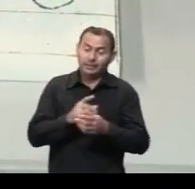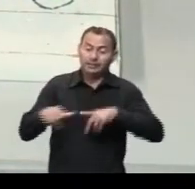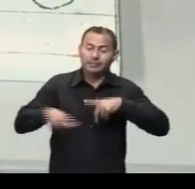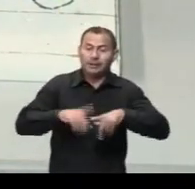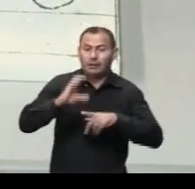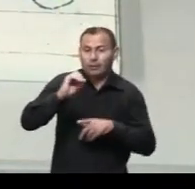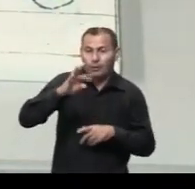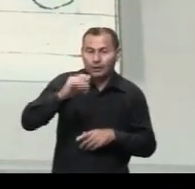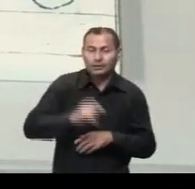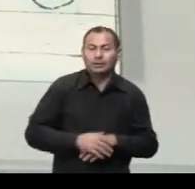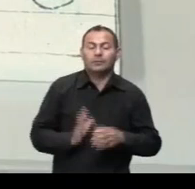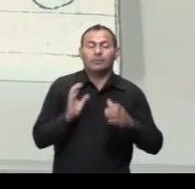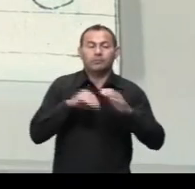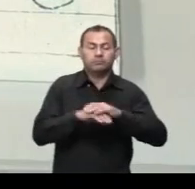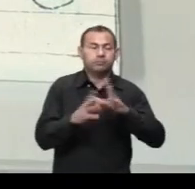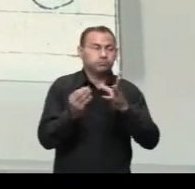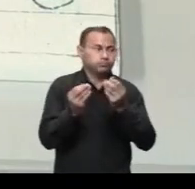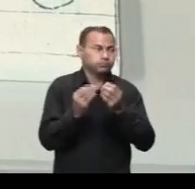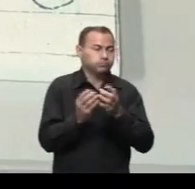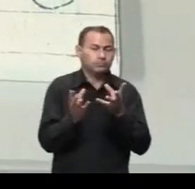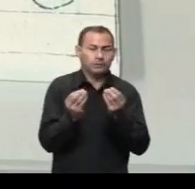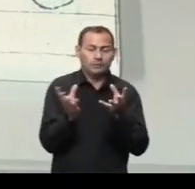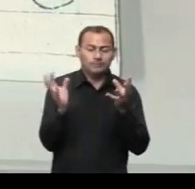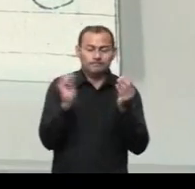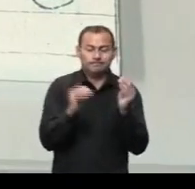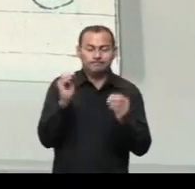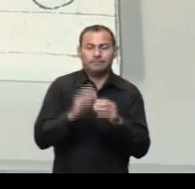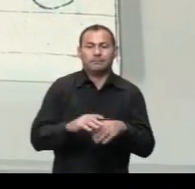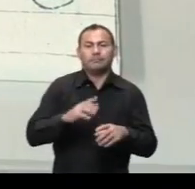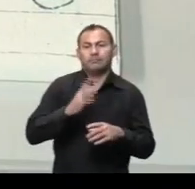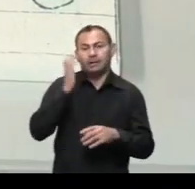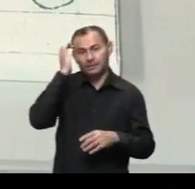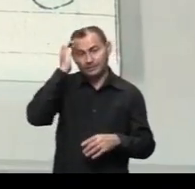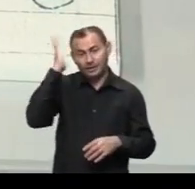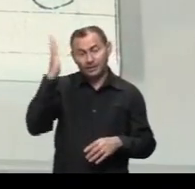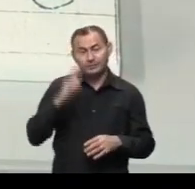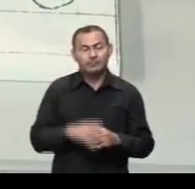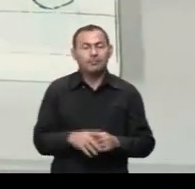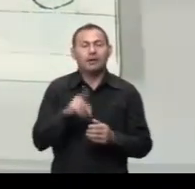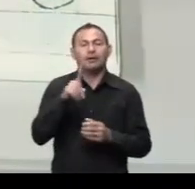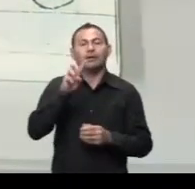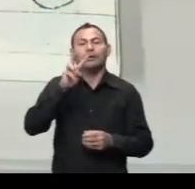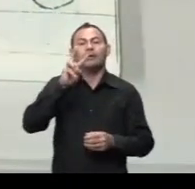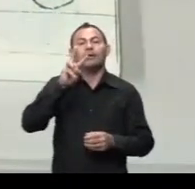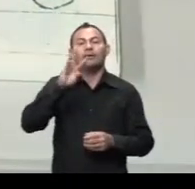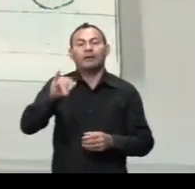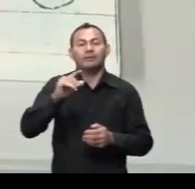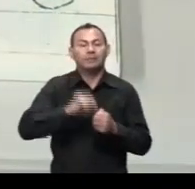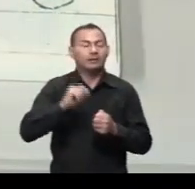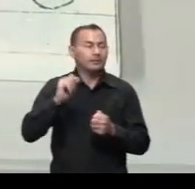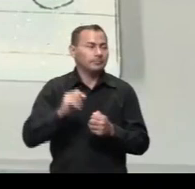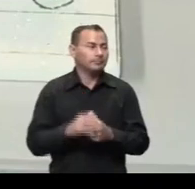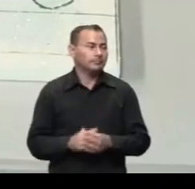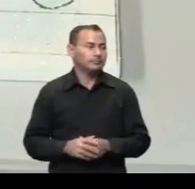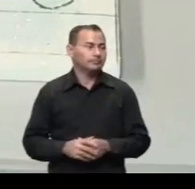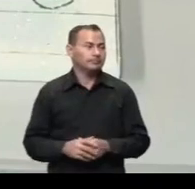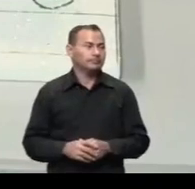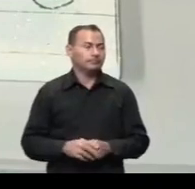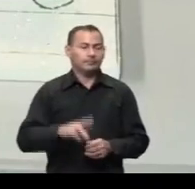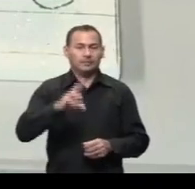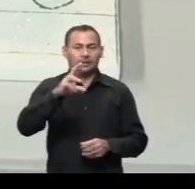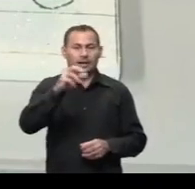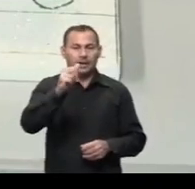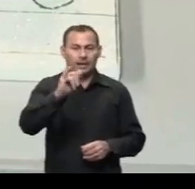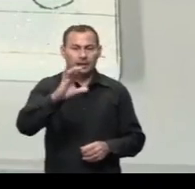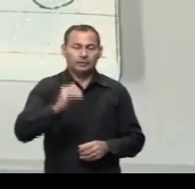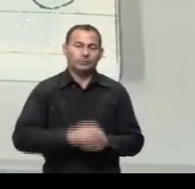com cotas acumuladas? Mais fácil. Então, o que você vai fazer? Pegar o